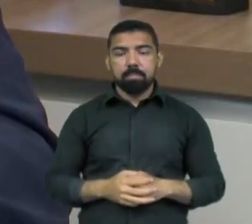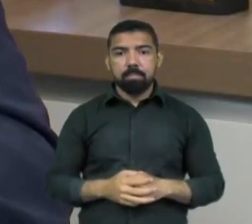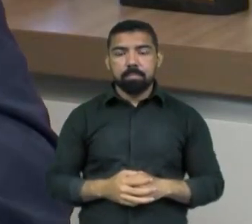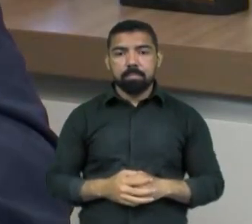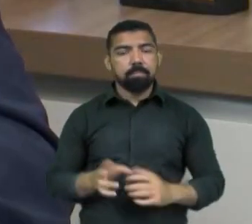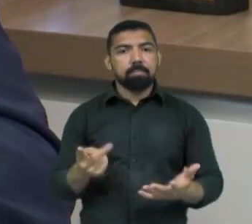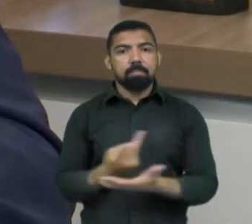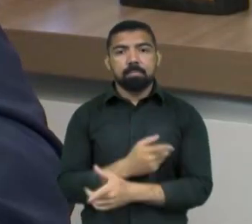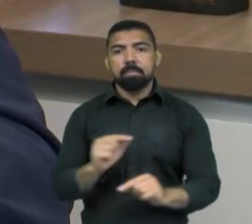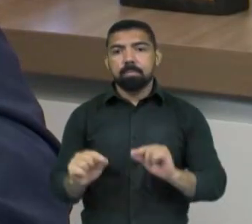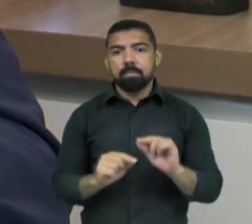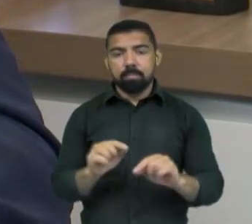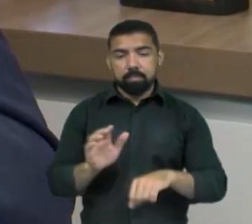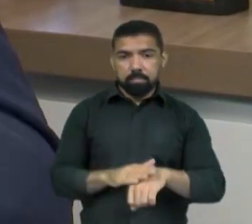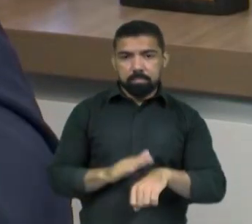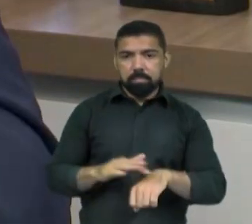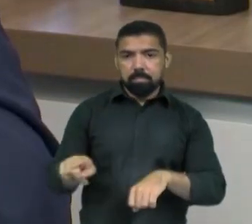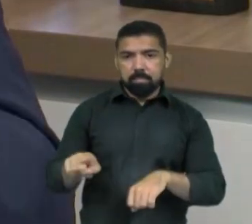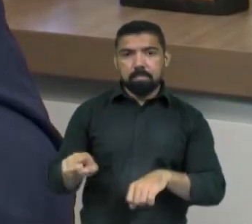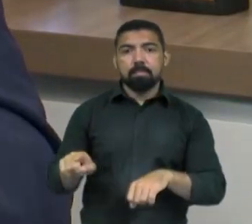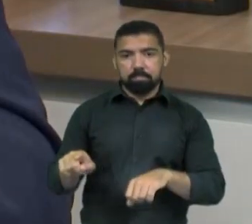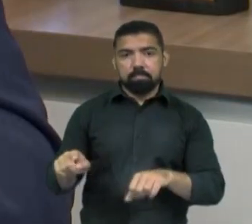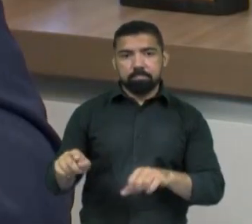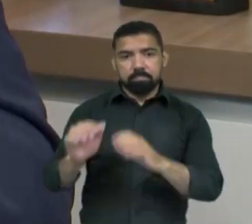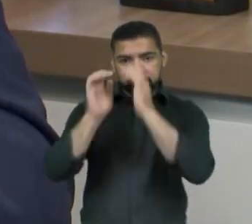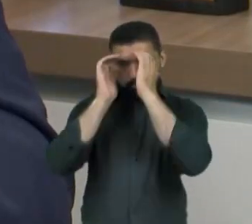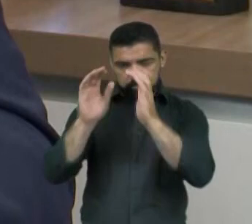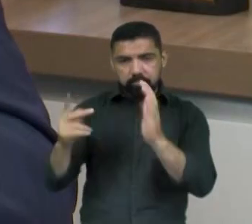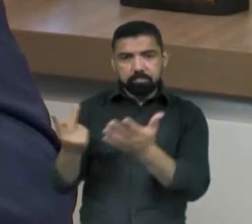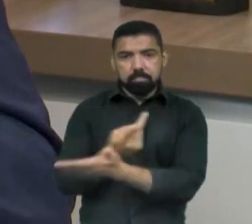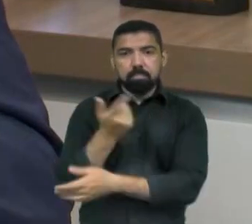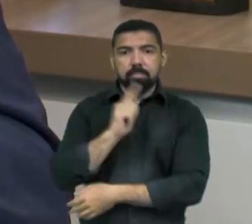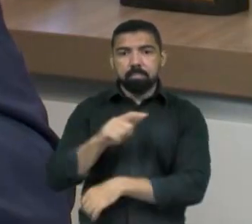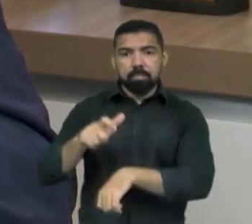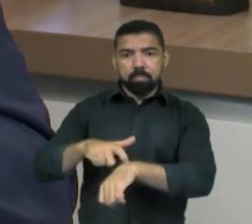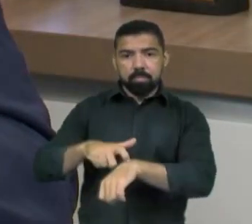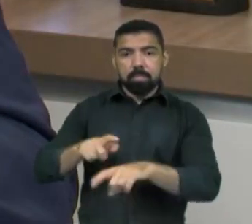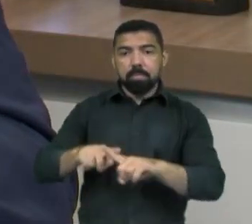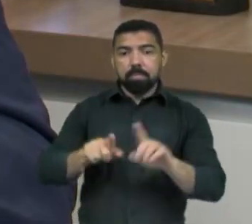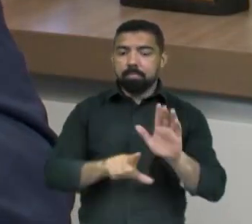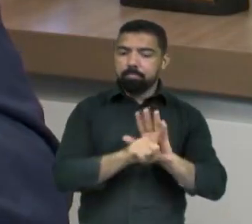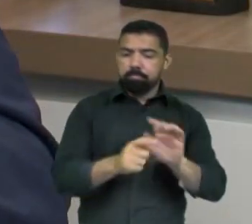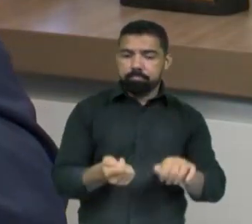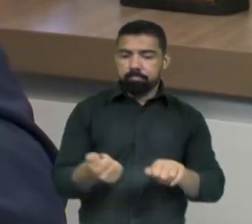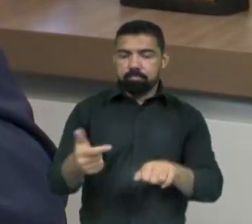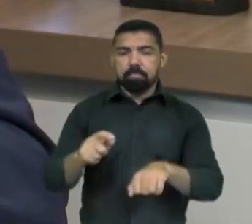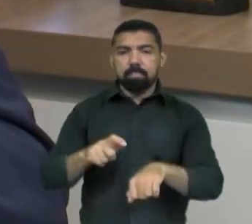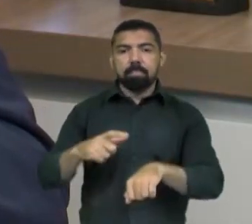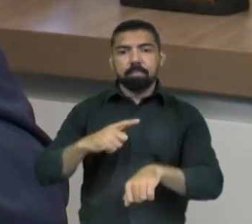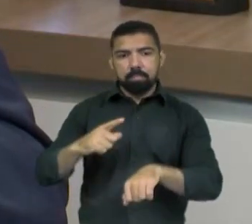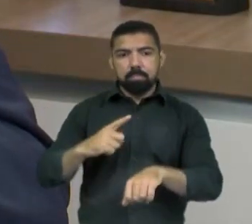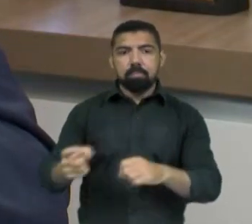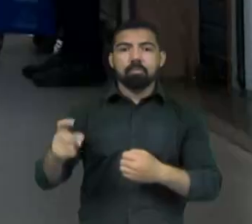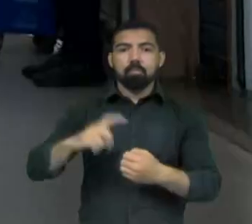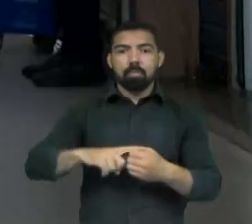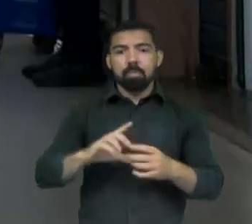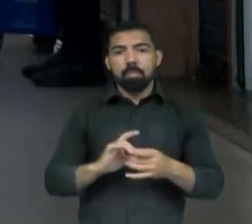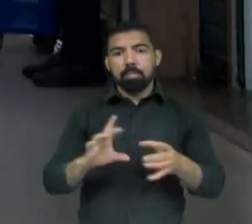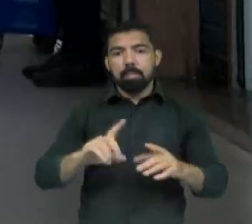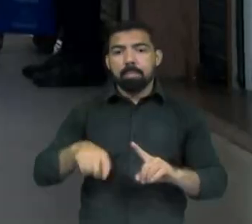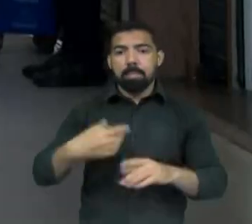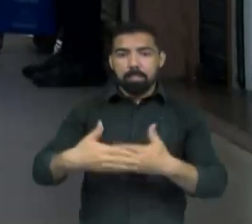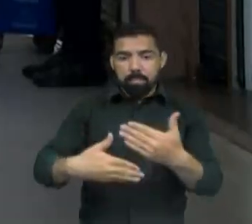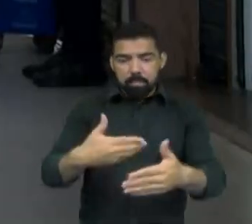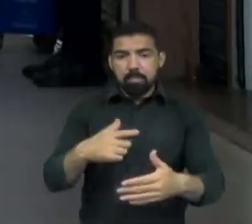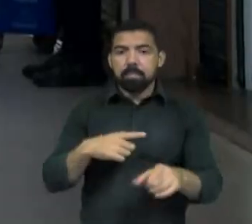Ocorre que ela cumpriu o tempo e a lei dá direito a que ela tenha o regime semiaberto e, consequentemente, o aberto. De